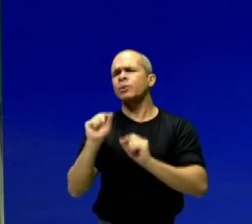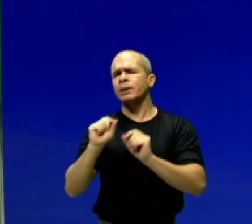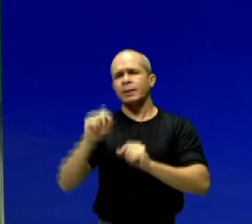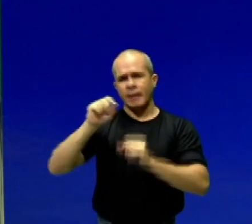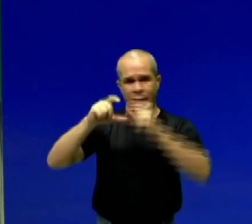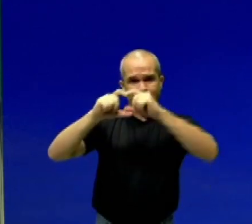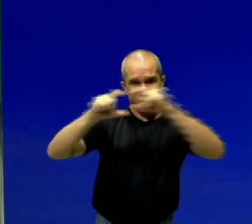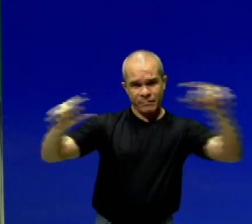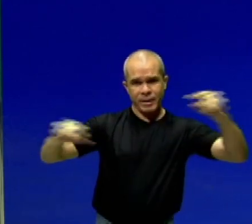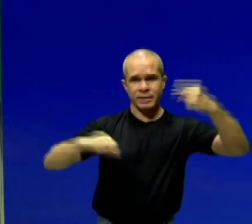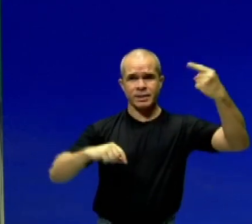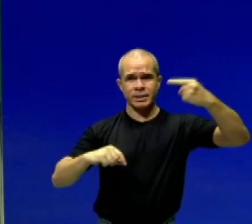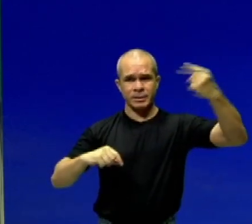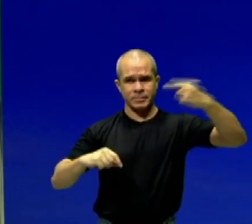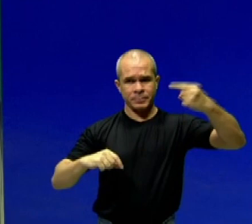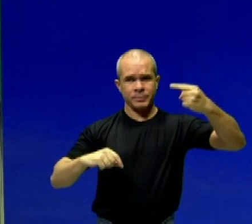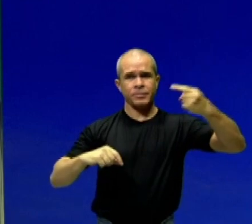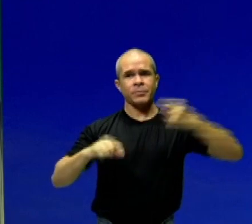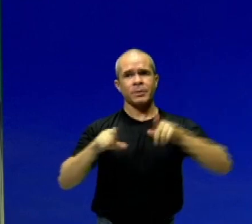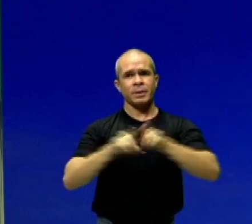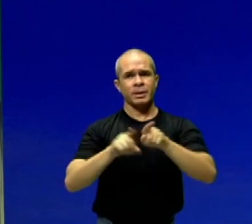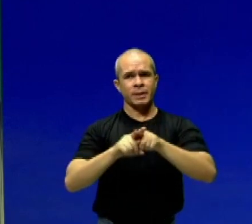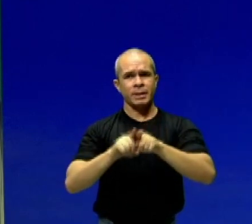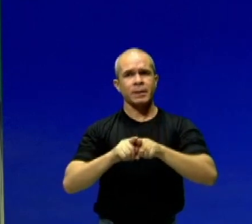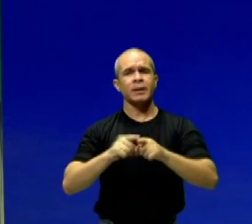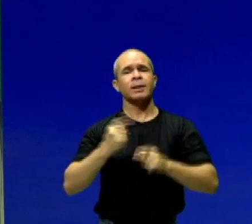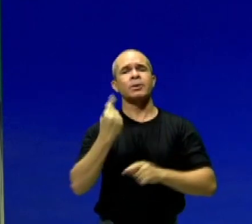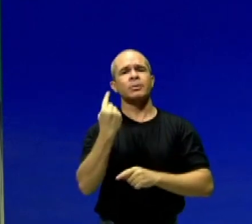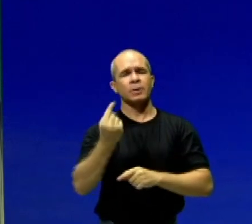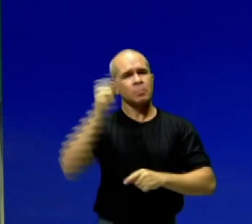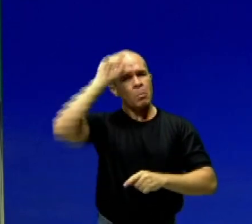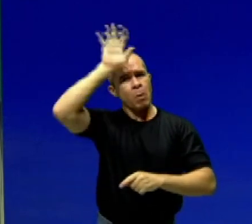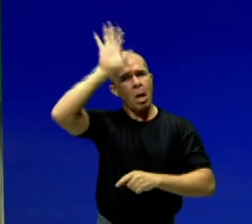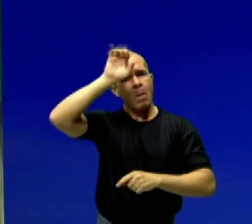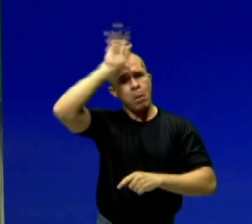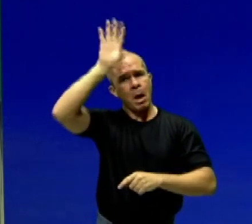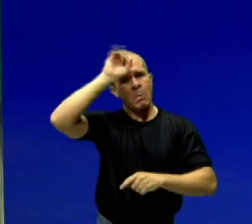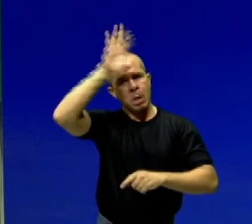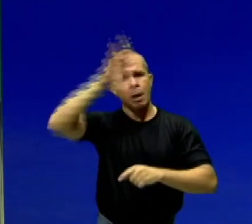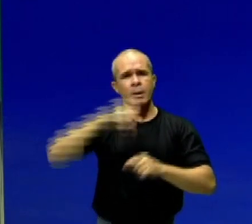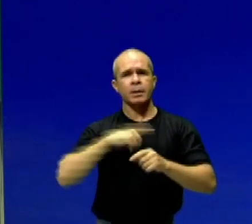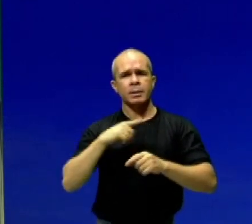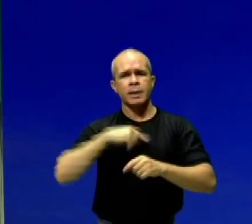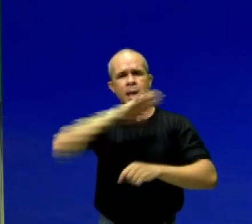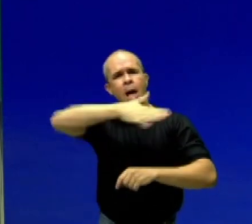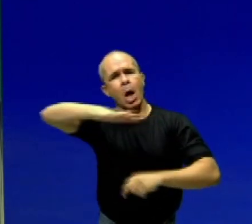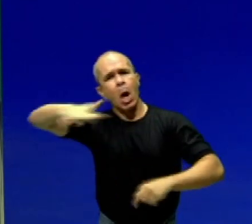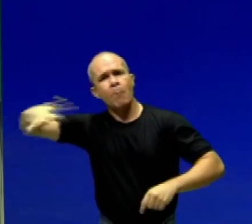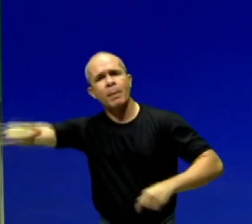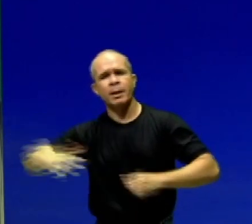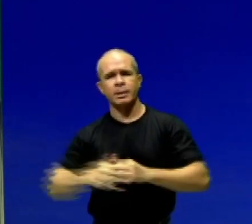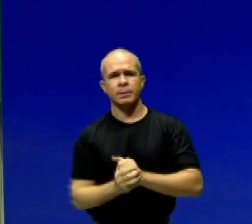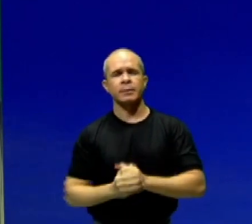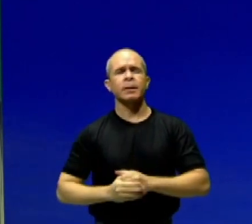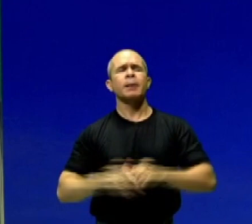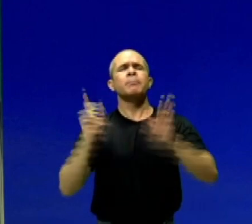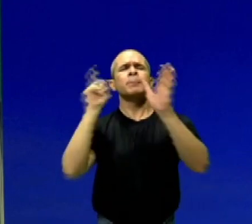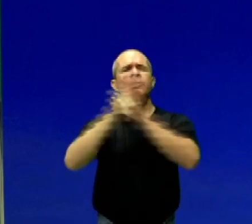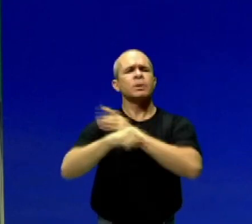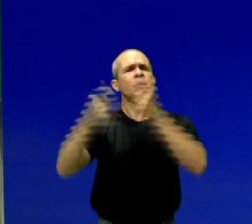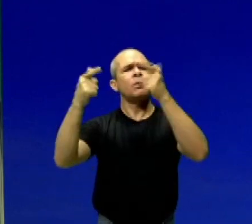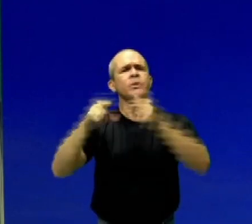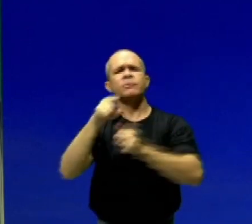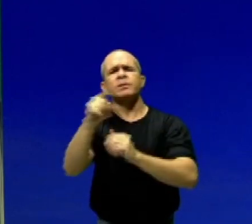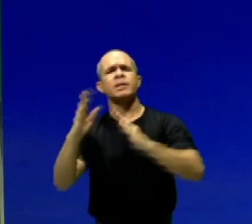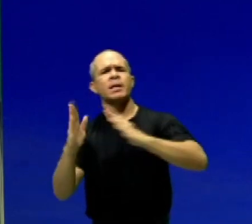whale. Where does she live? She lives in the ocean. Where do you live? Onde que você mora? I live